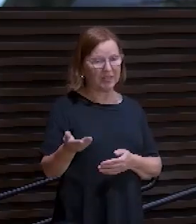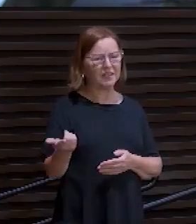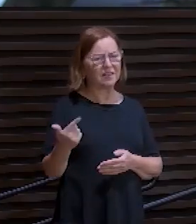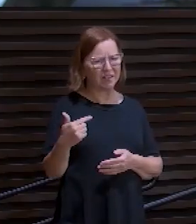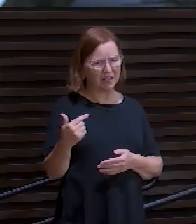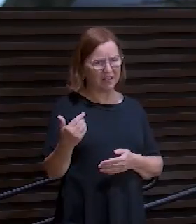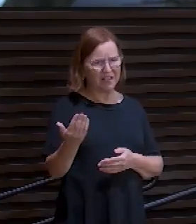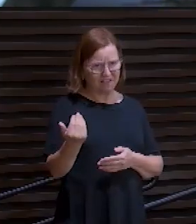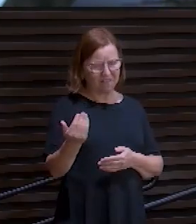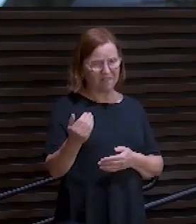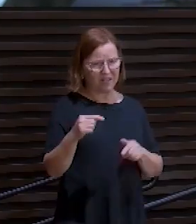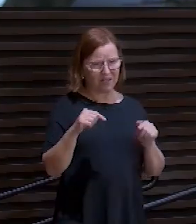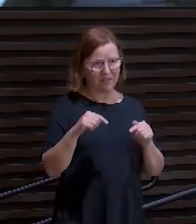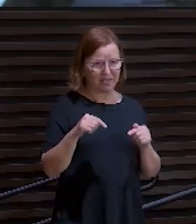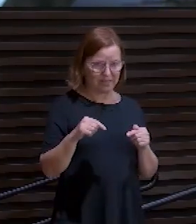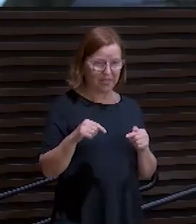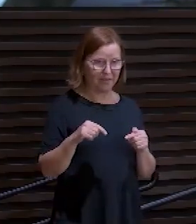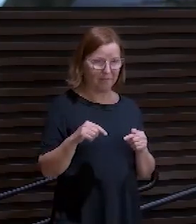mas não é aqui.